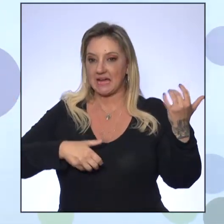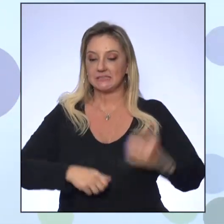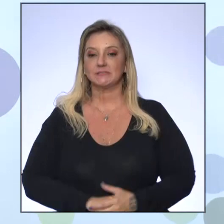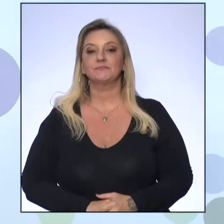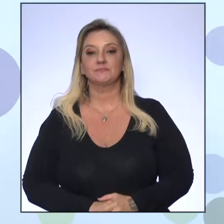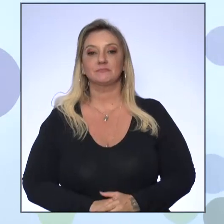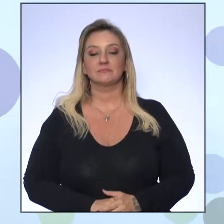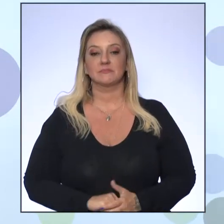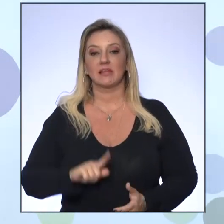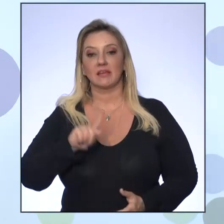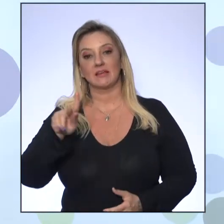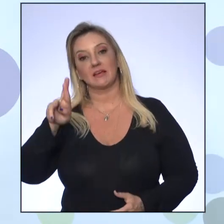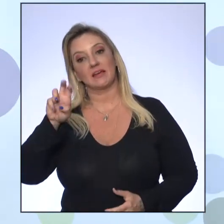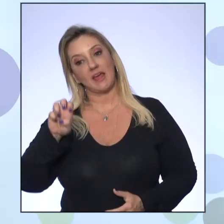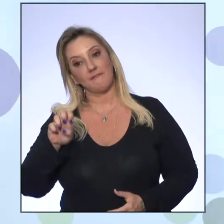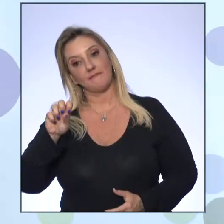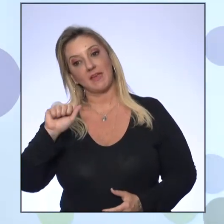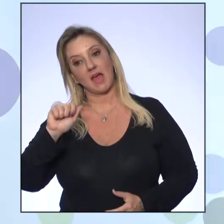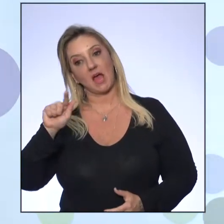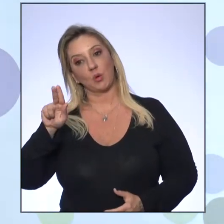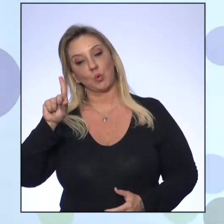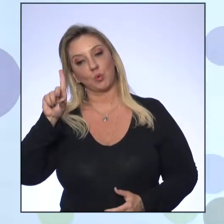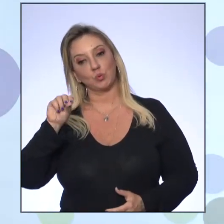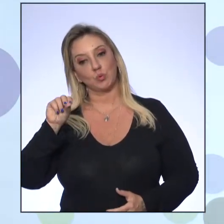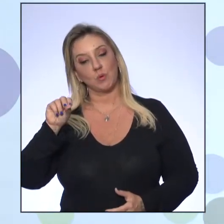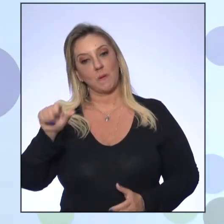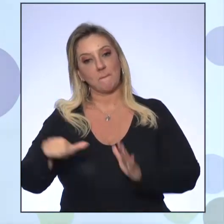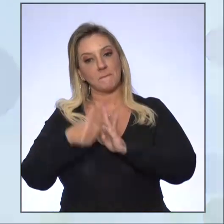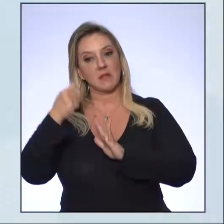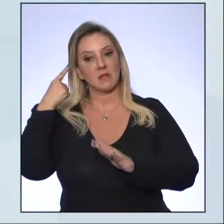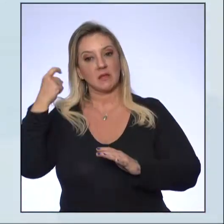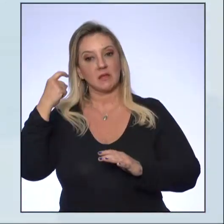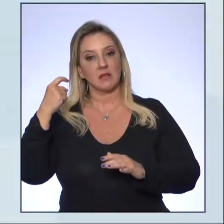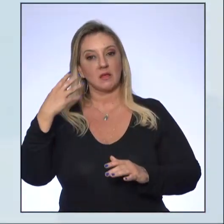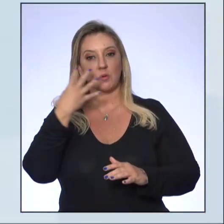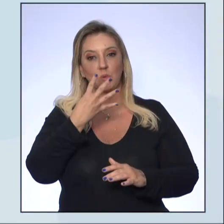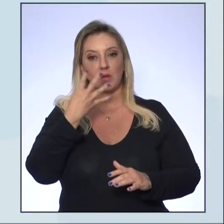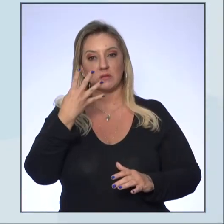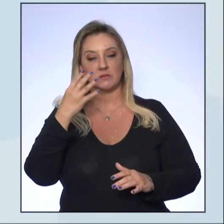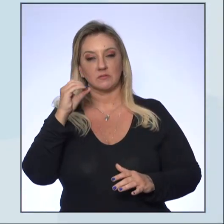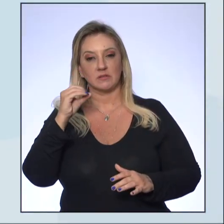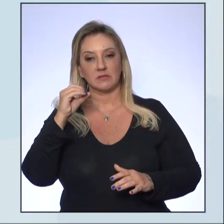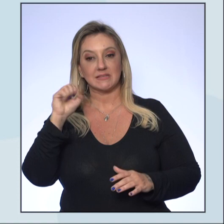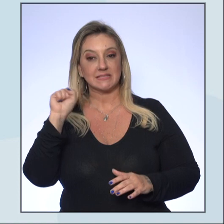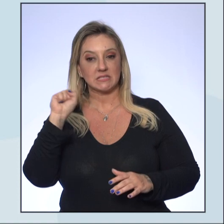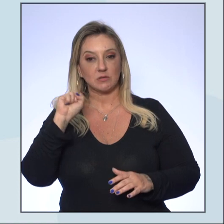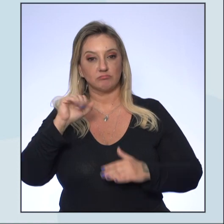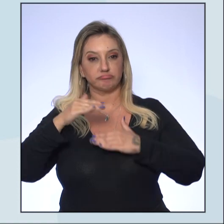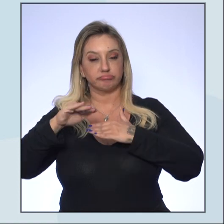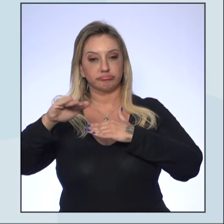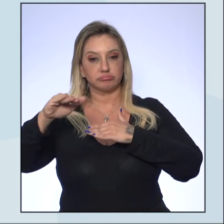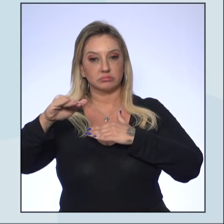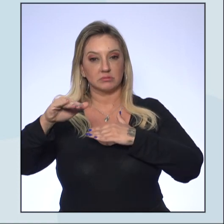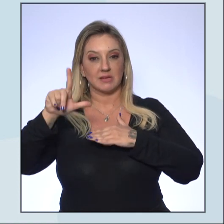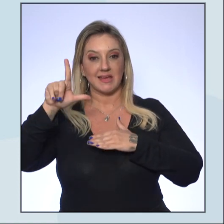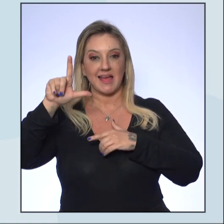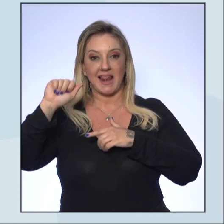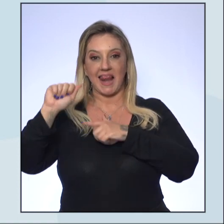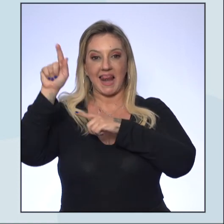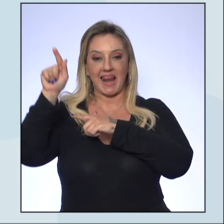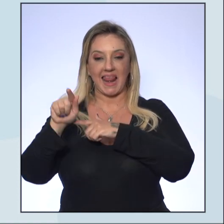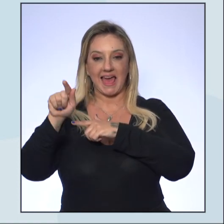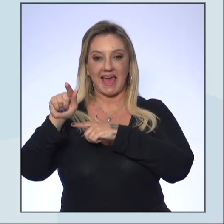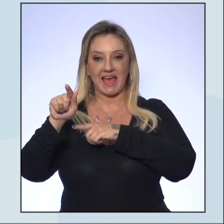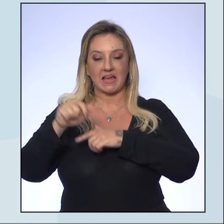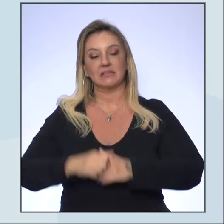sons graves e agudos. O primeiro som, ele vibra 440 vezes por segundo. É a nota Lá,